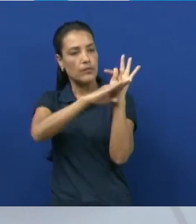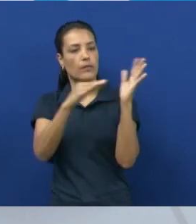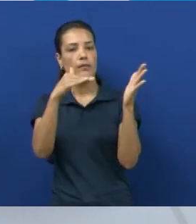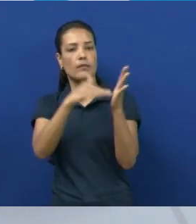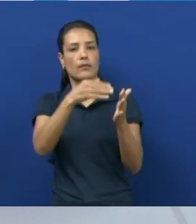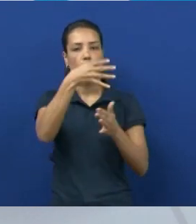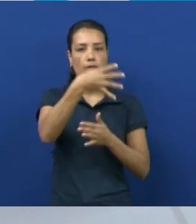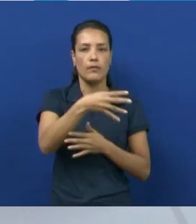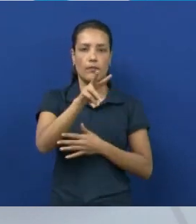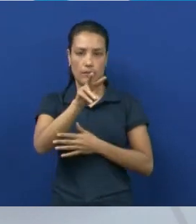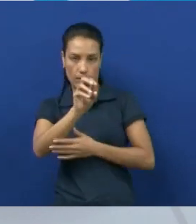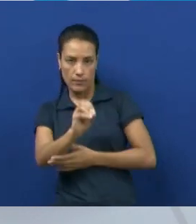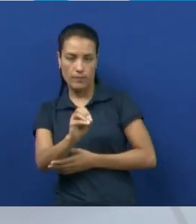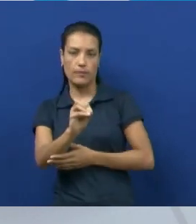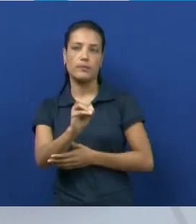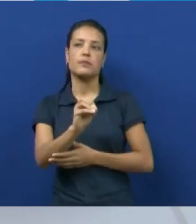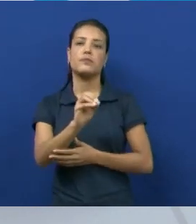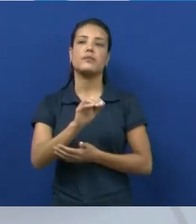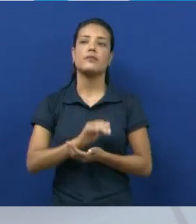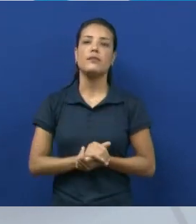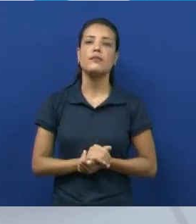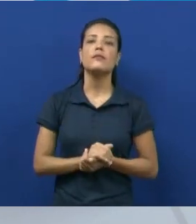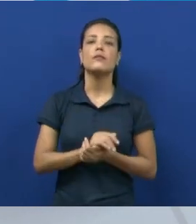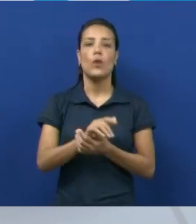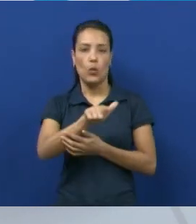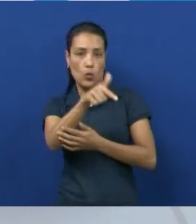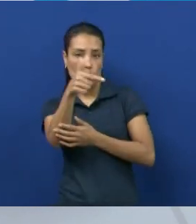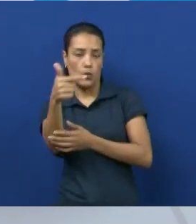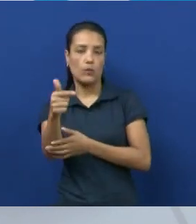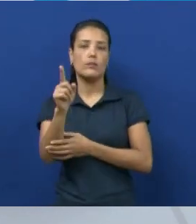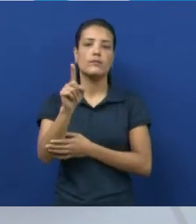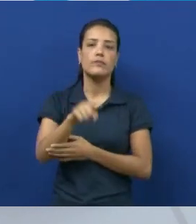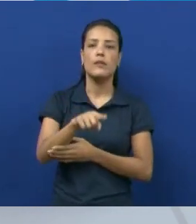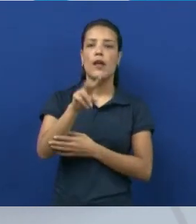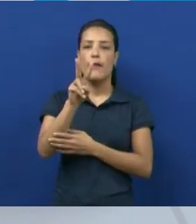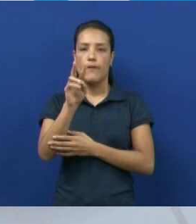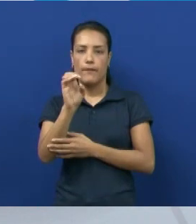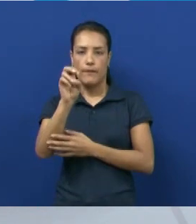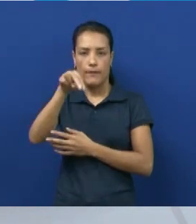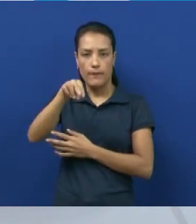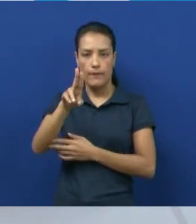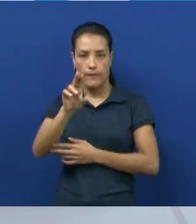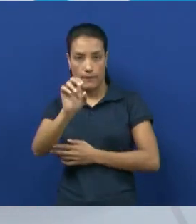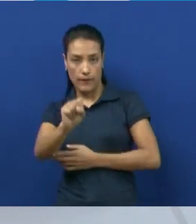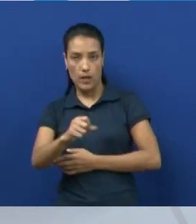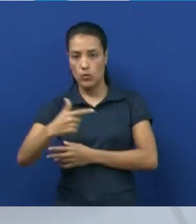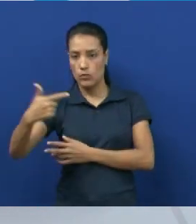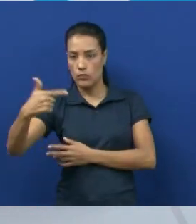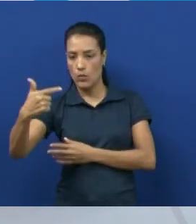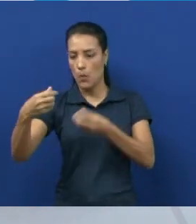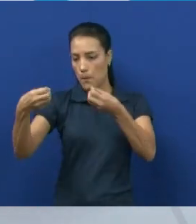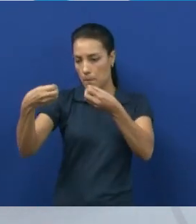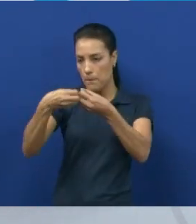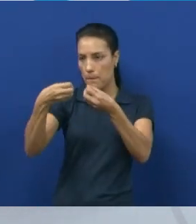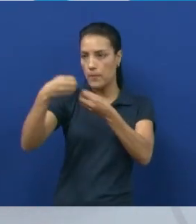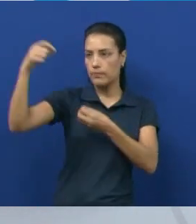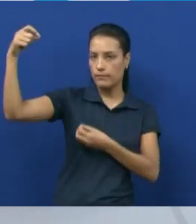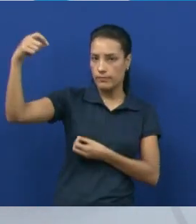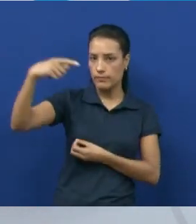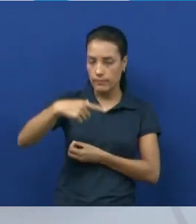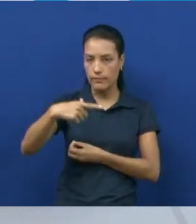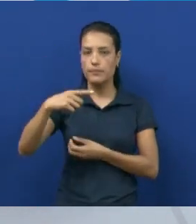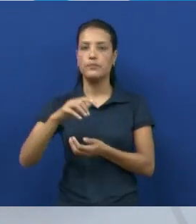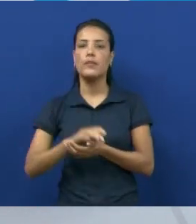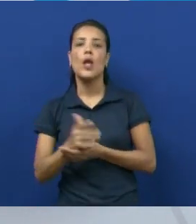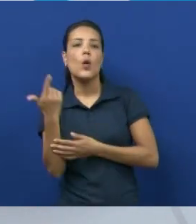do Mercúrio, a gente vai ver aí sobre Vênus. Vênus, apesar de ser o segundo planeta mais próximo do Sol,